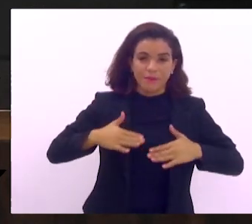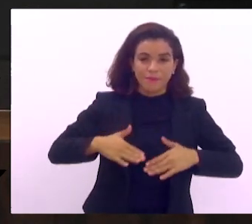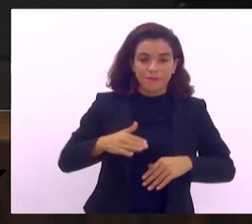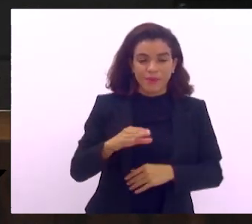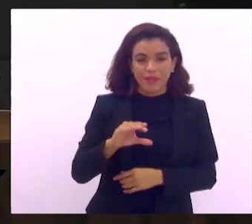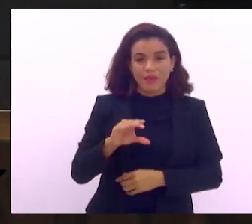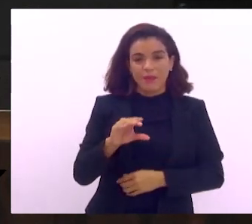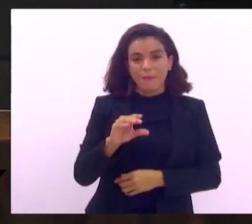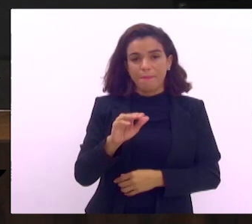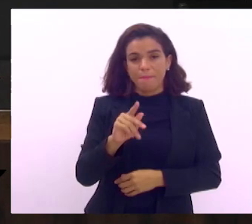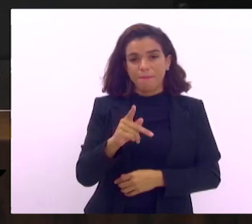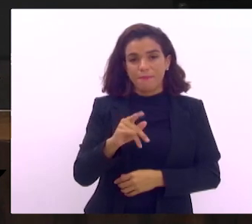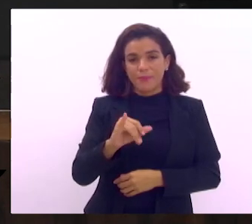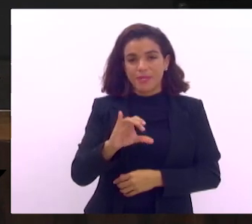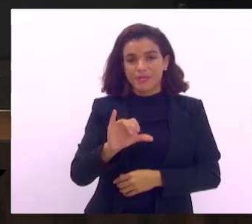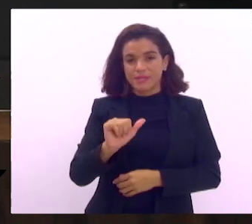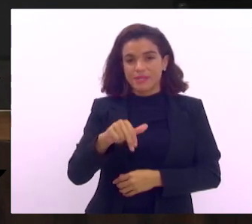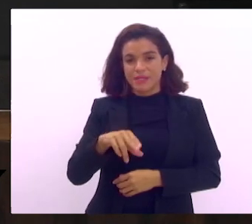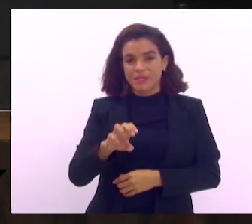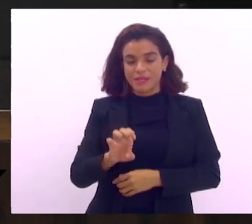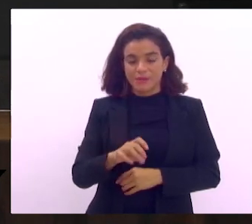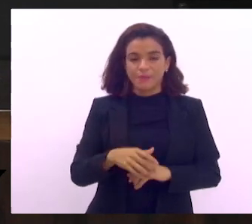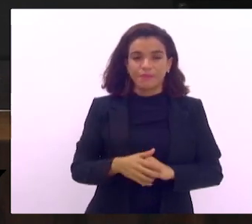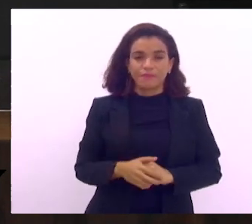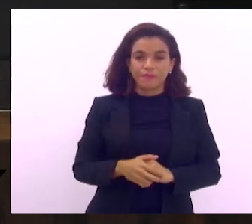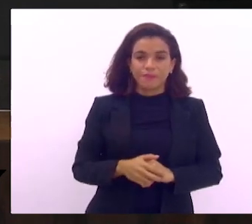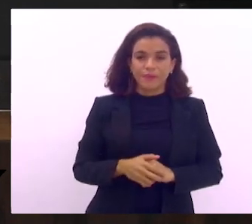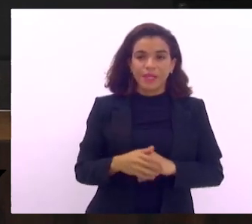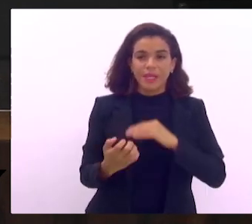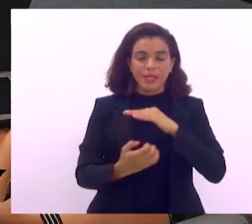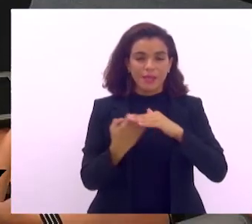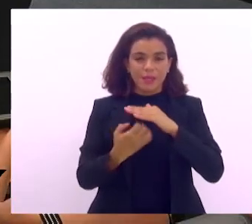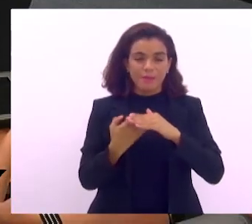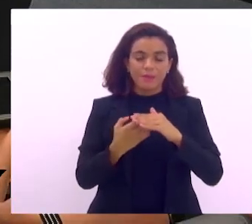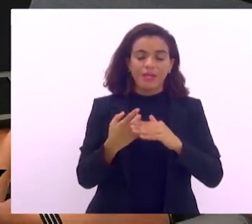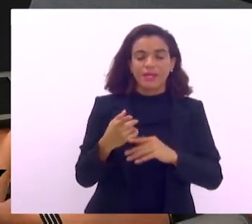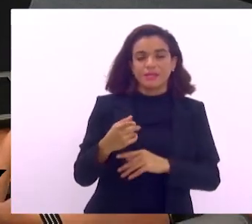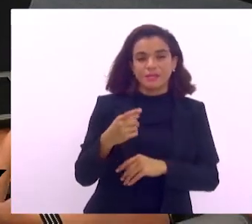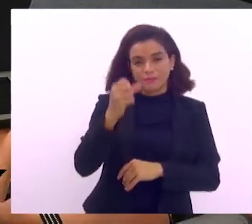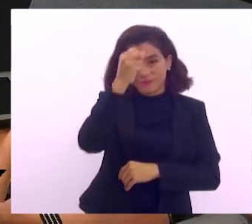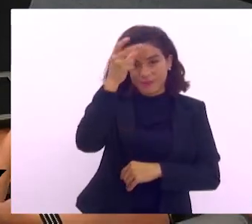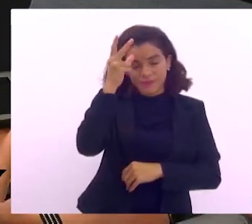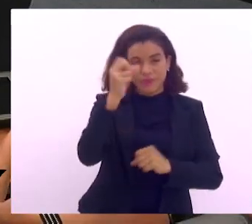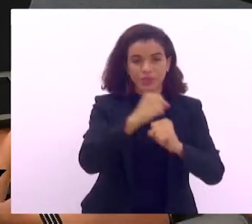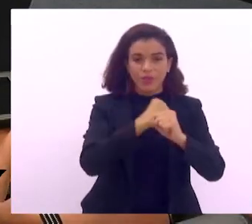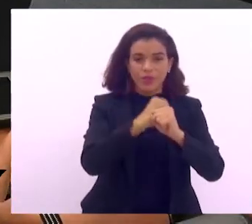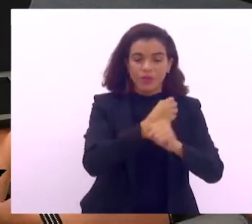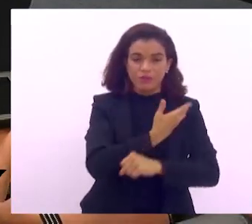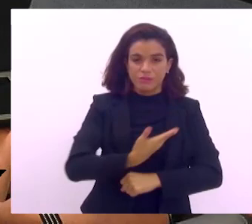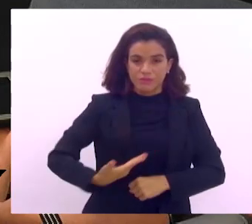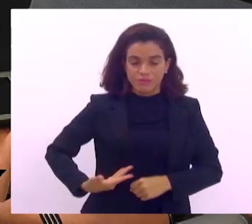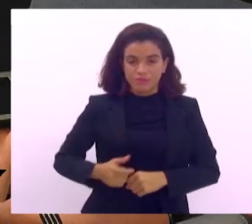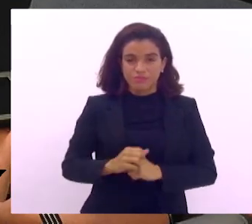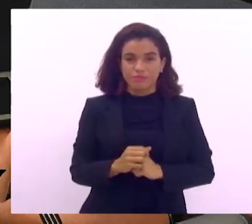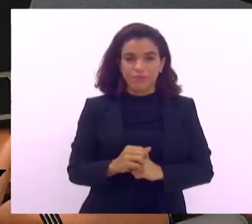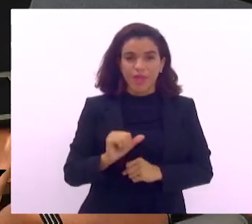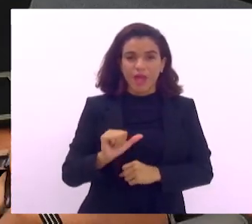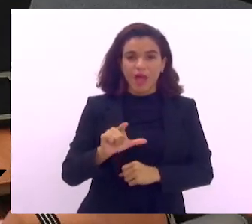Pisciani, representante da EMOP, Empresa Municipal de Obras Públicas, diretor de Planejamento, senhor